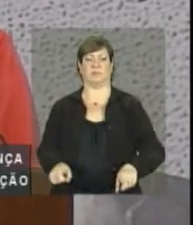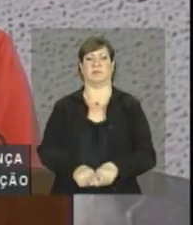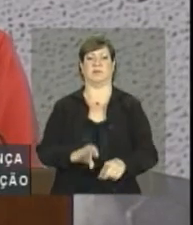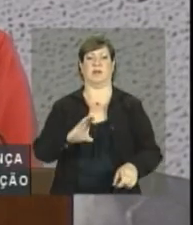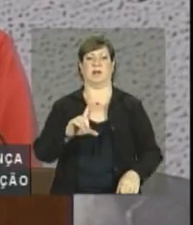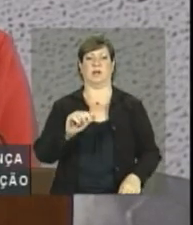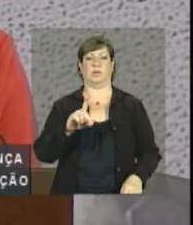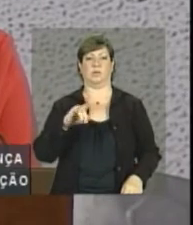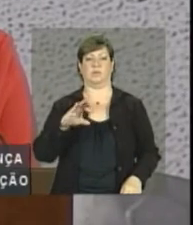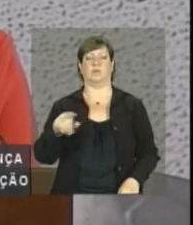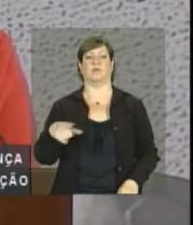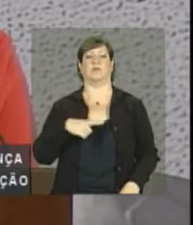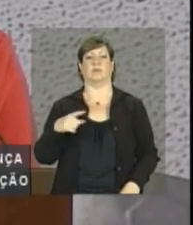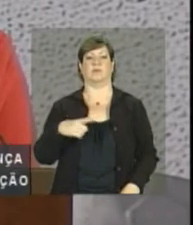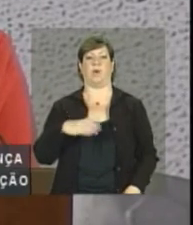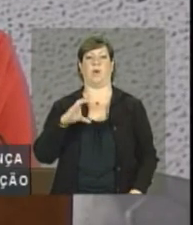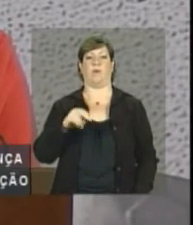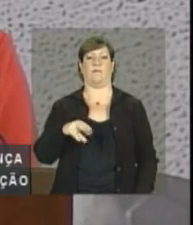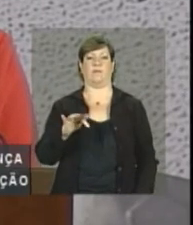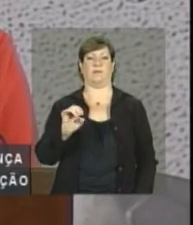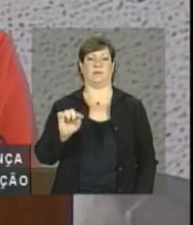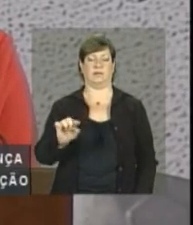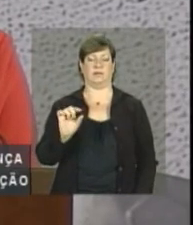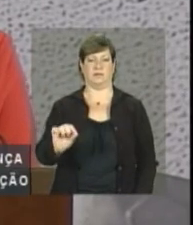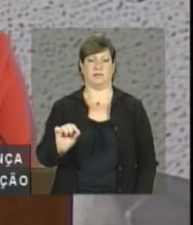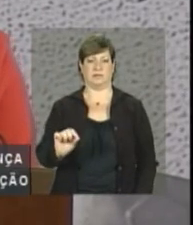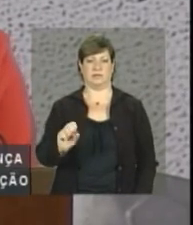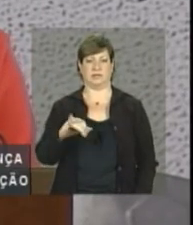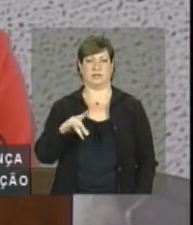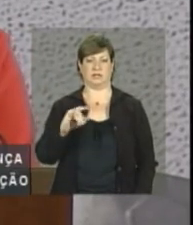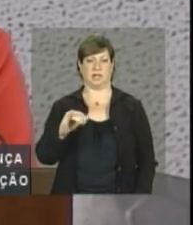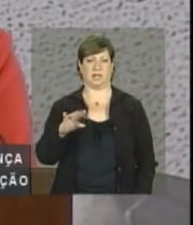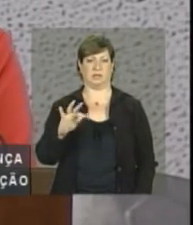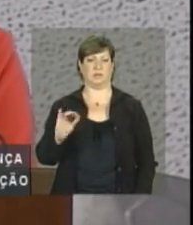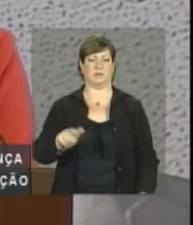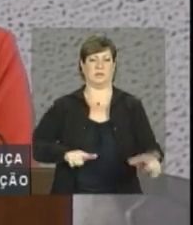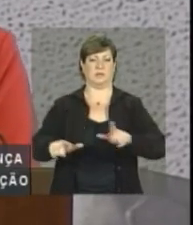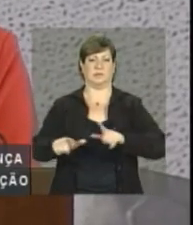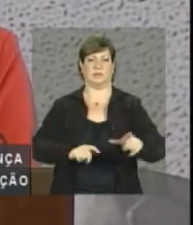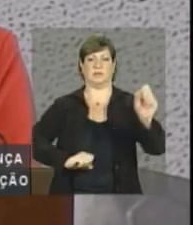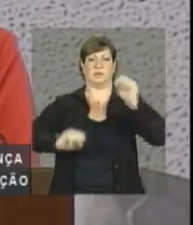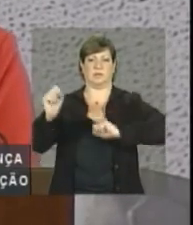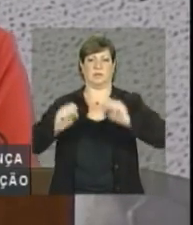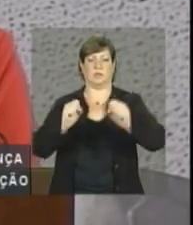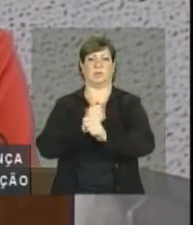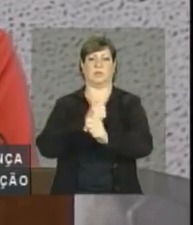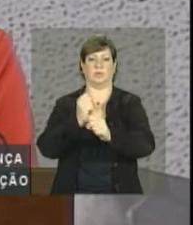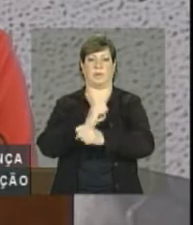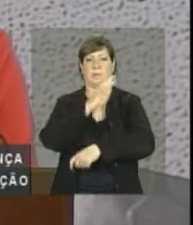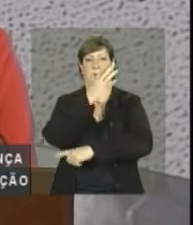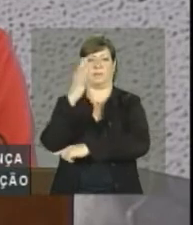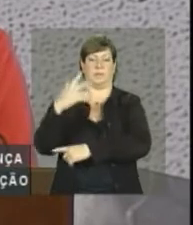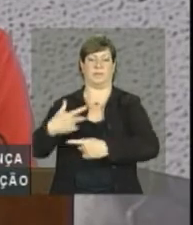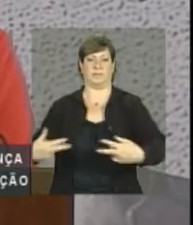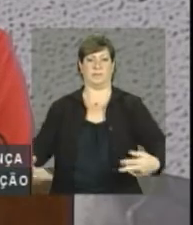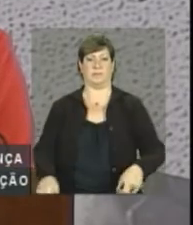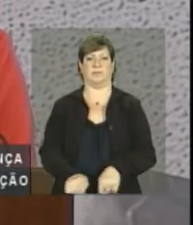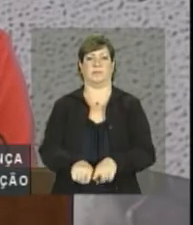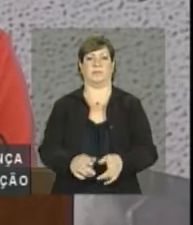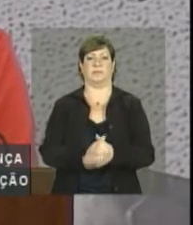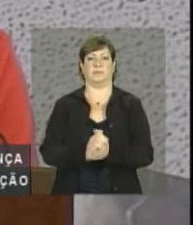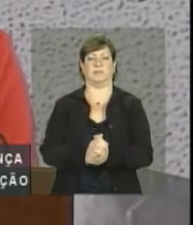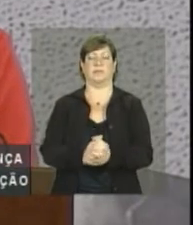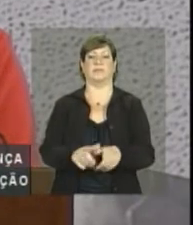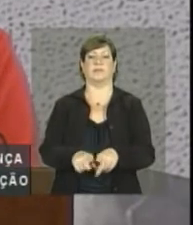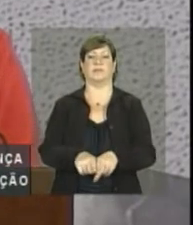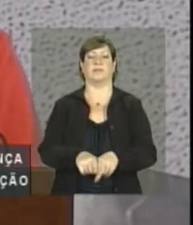da Confederação Nacional dos Sindicatos de Trabalhadores na Indústria da Construção e da Madeira. Miraldo Vieira